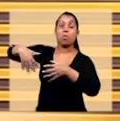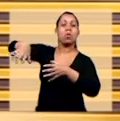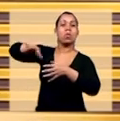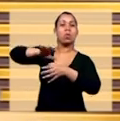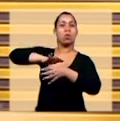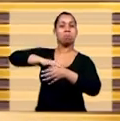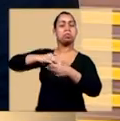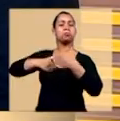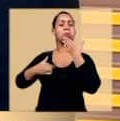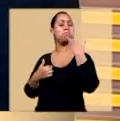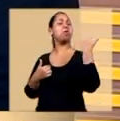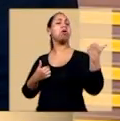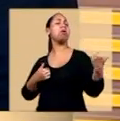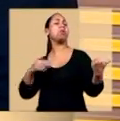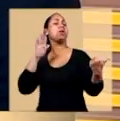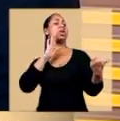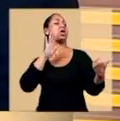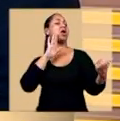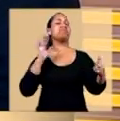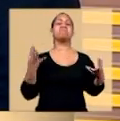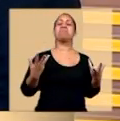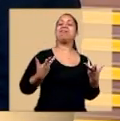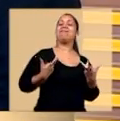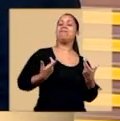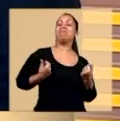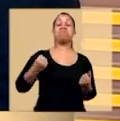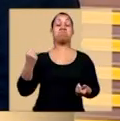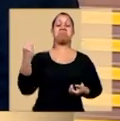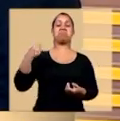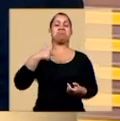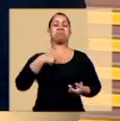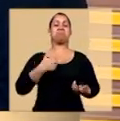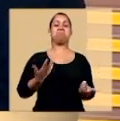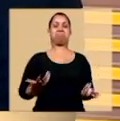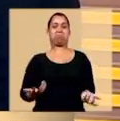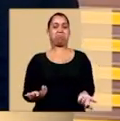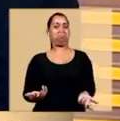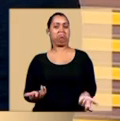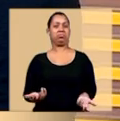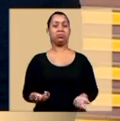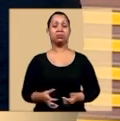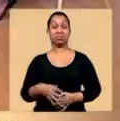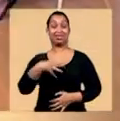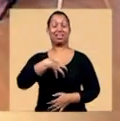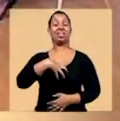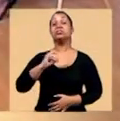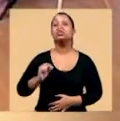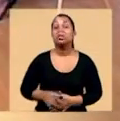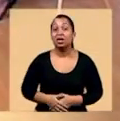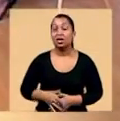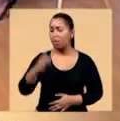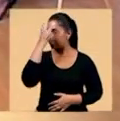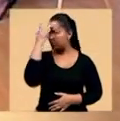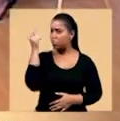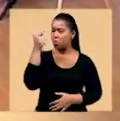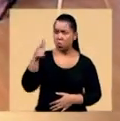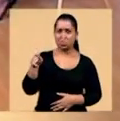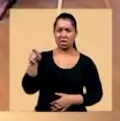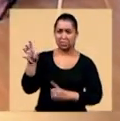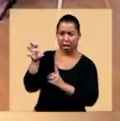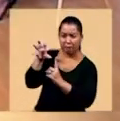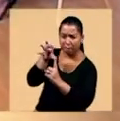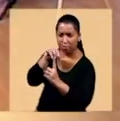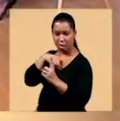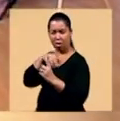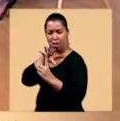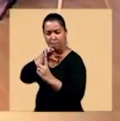grupo, então. Não ele se acha ou bom, ou legal, ou maravilhoso, ou poderoso, ou tudo. E se ele sente que essa outra